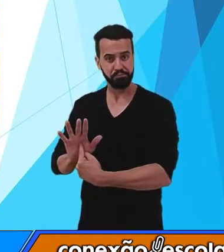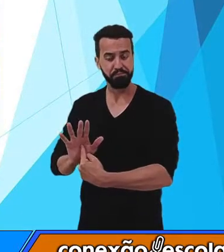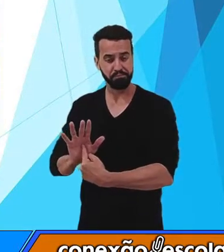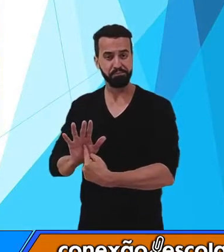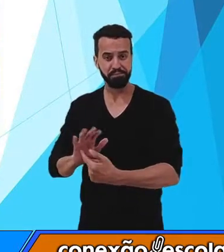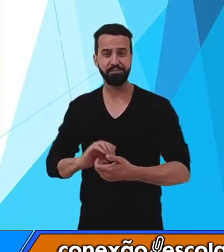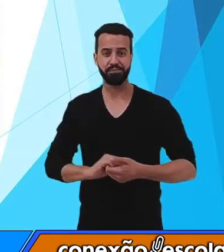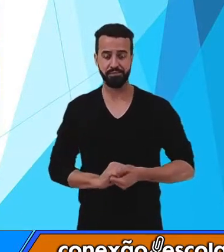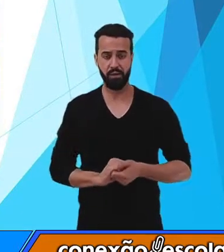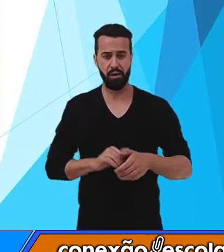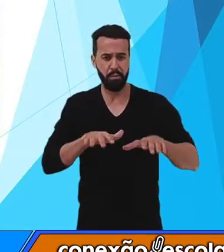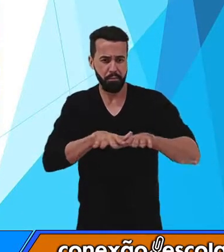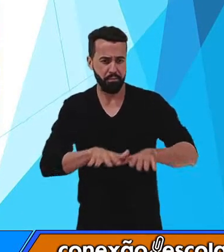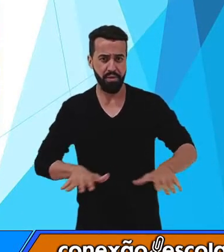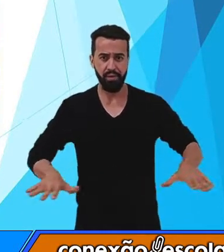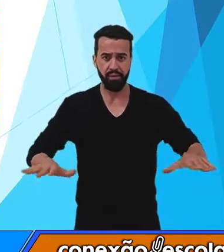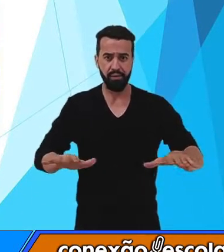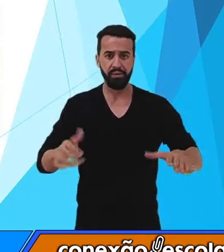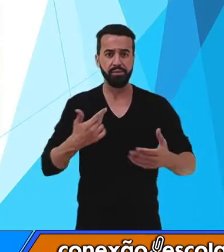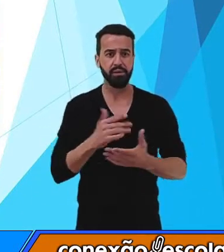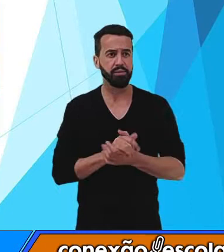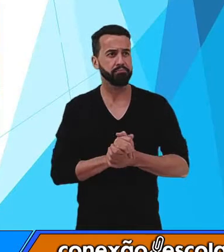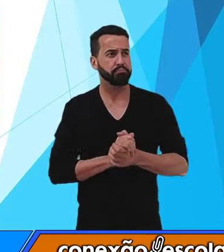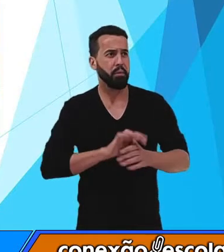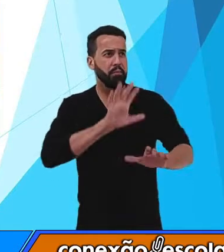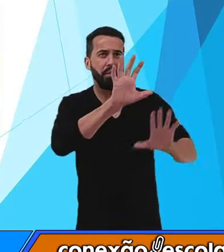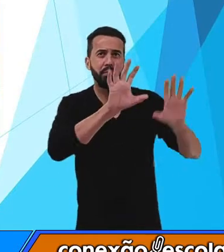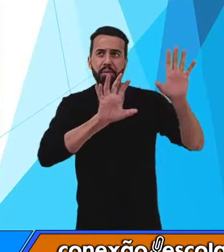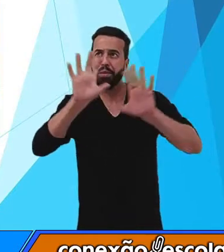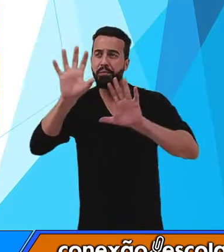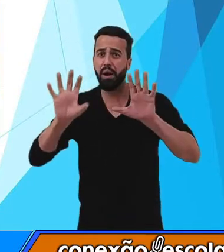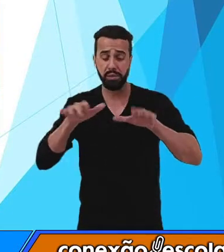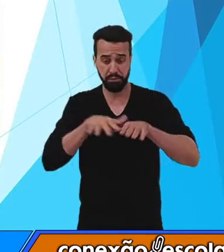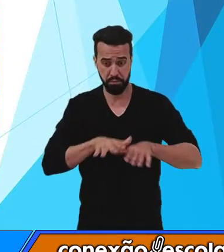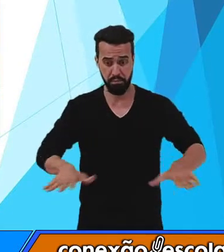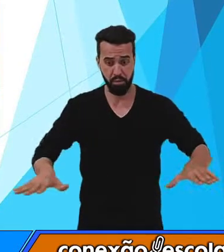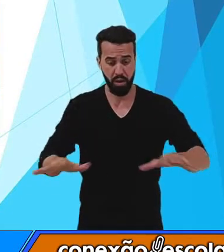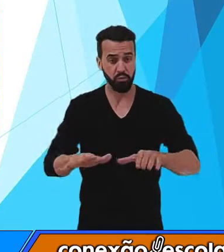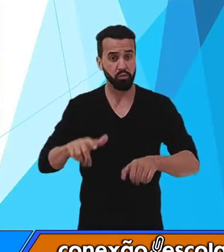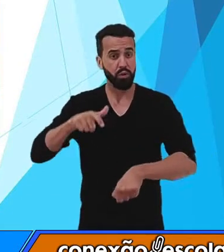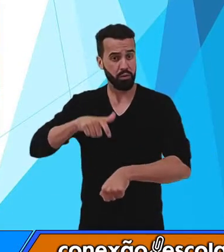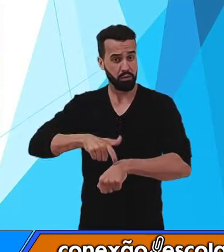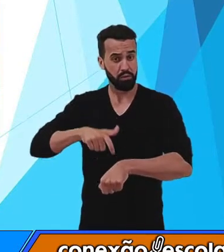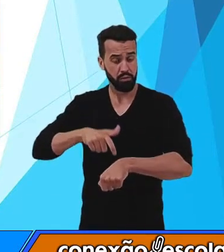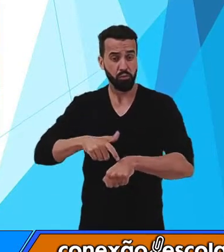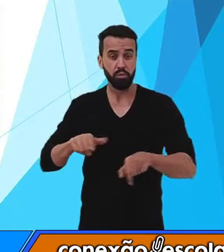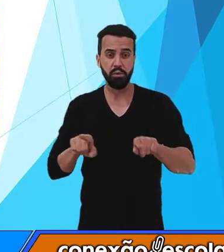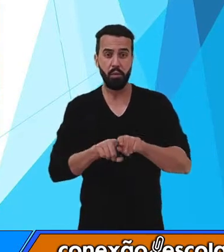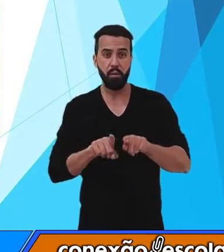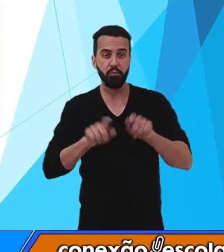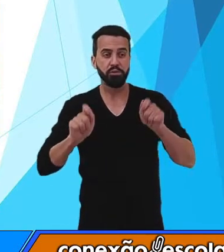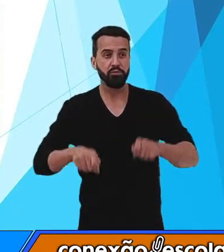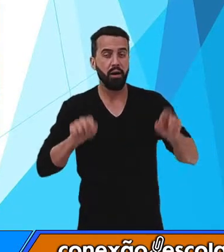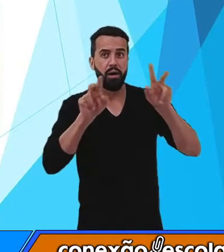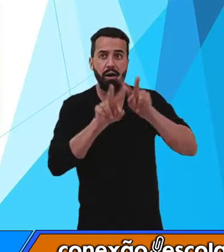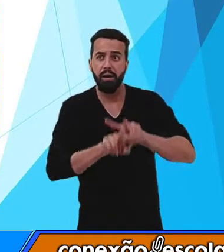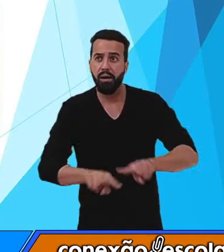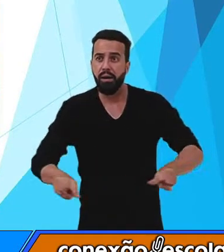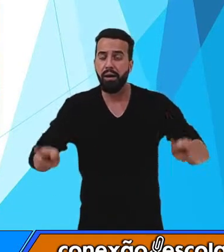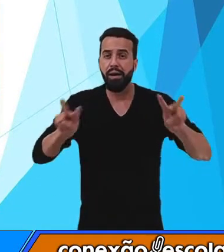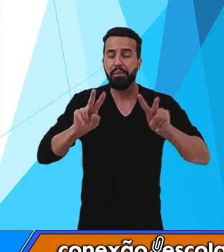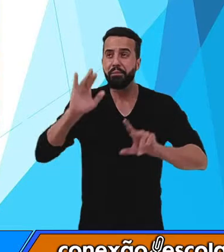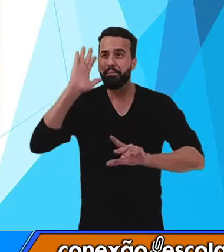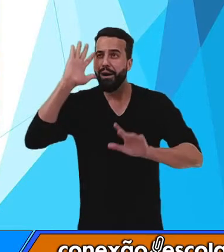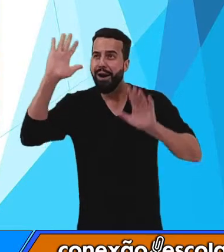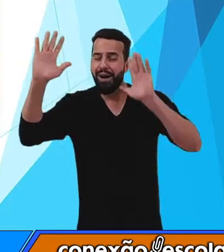ela ambienta e ilustra o espaço-tempo, materializando o imaginário e aproximando